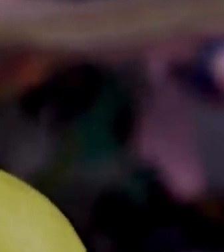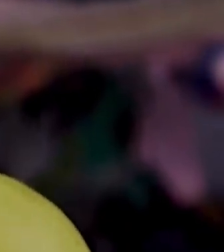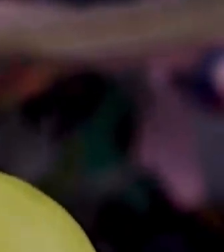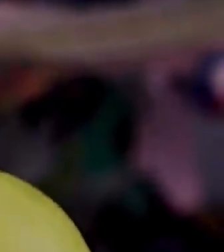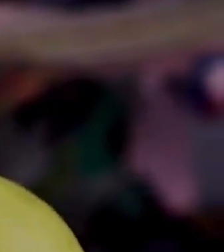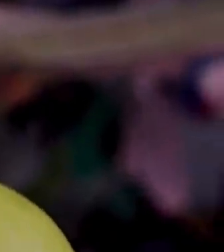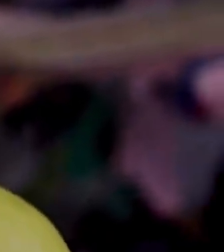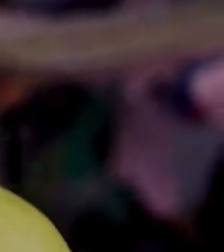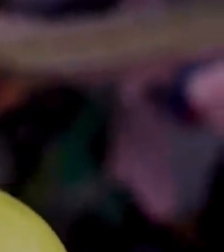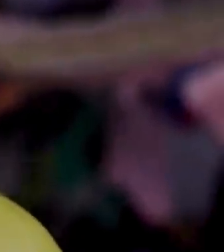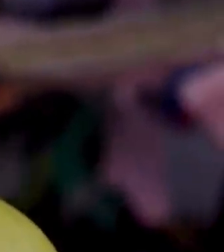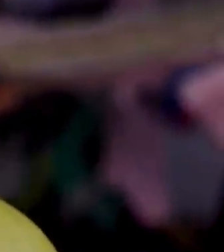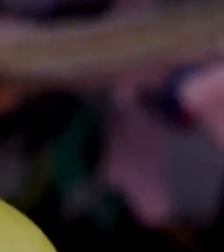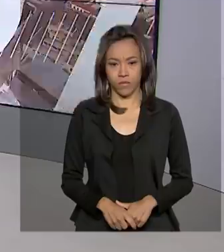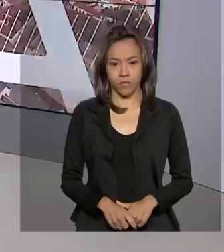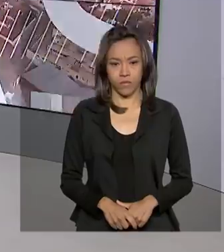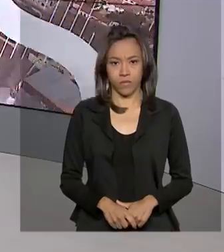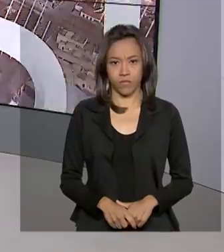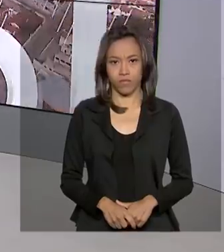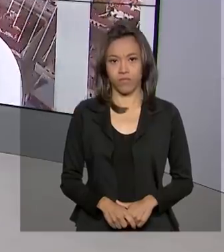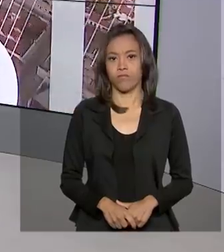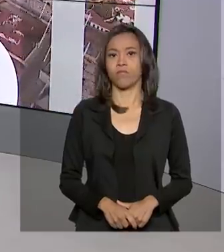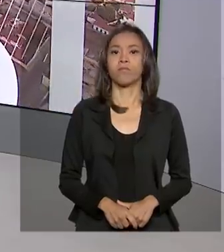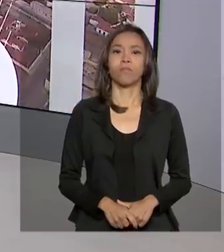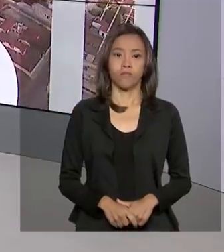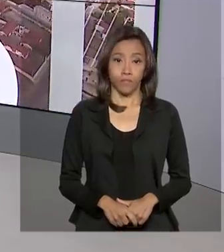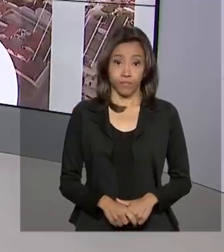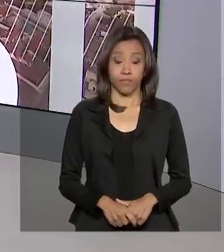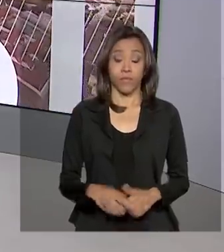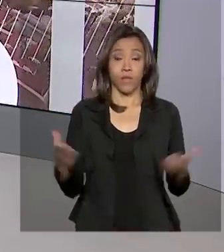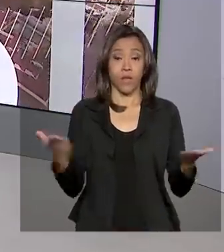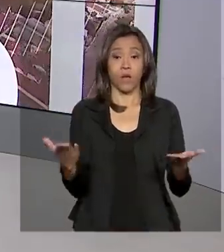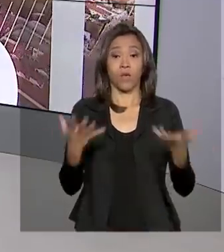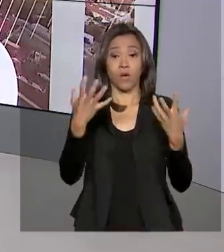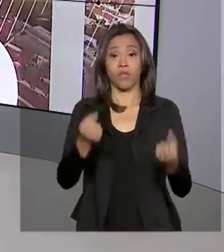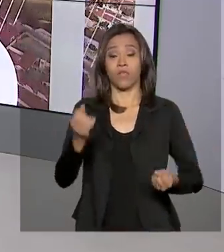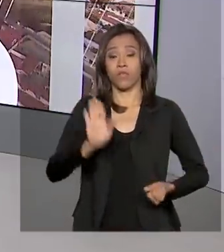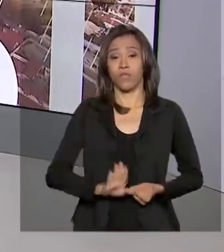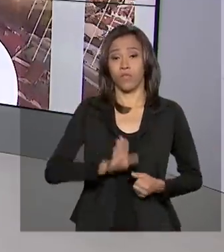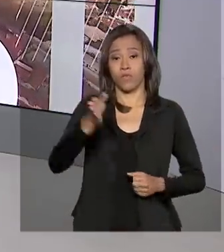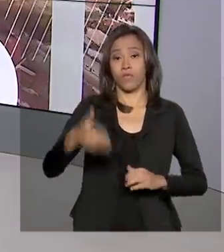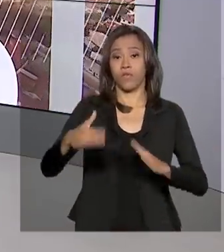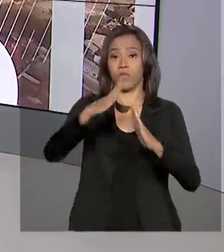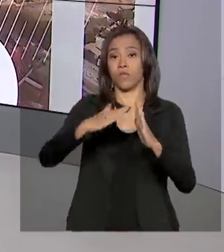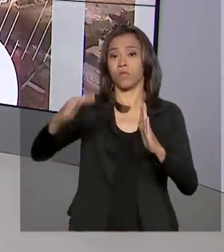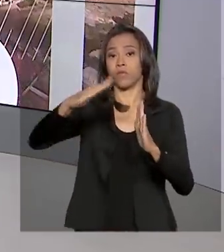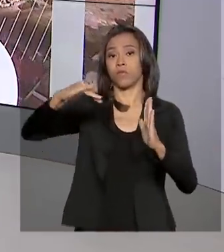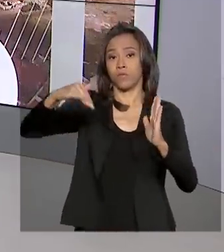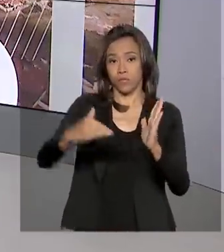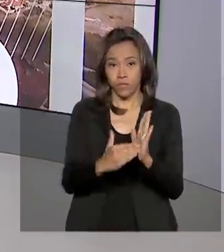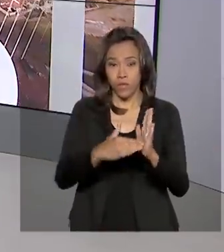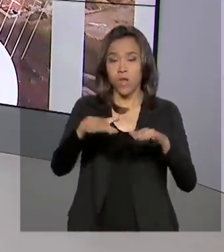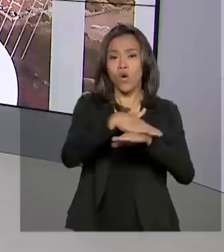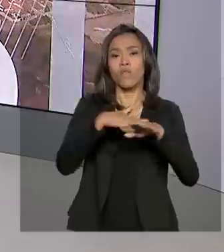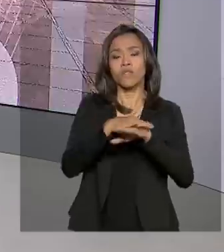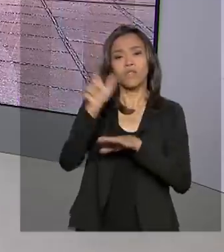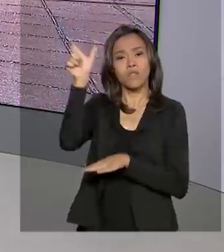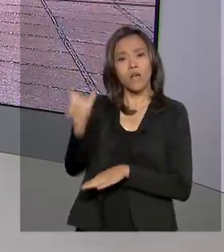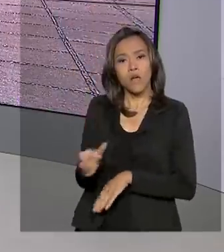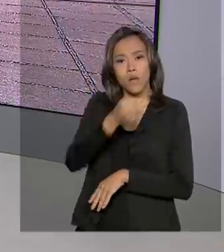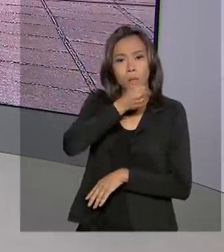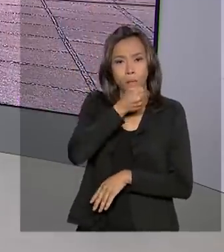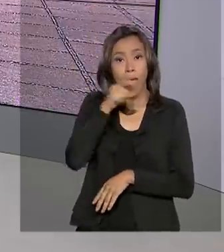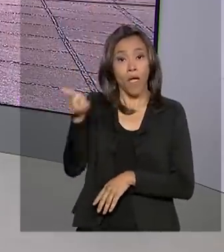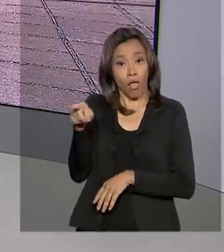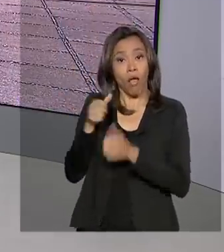quem nunca errou nós vamos agora o palácio da alvorada conversar com a repórter luciana collares de holanda ela